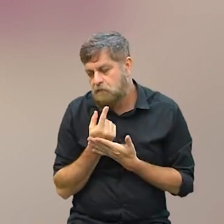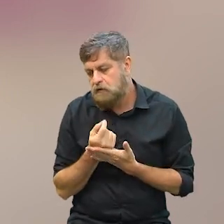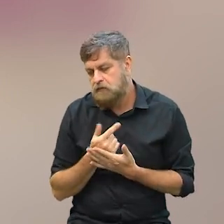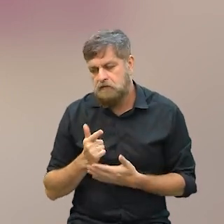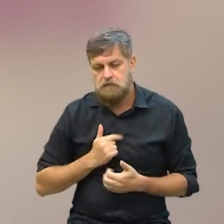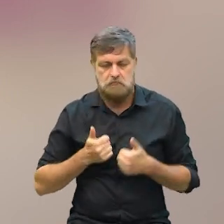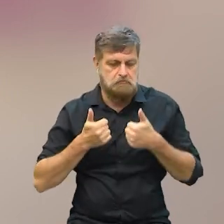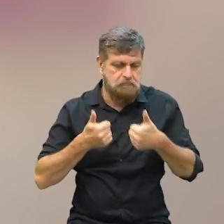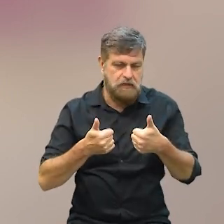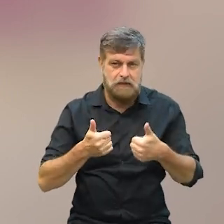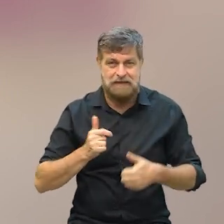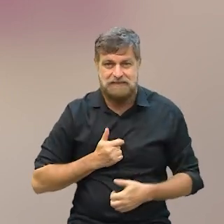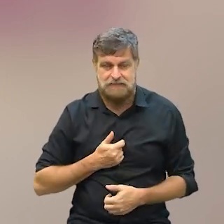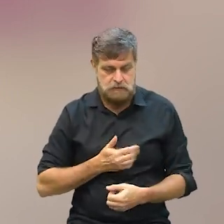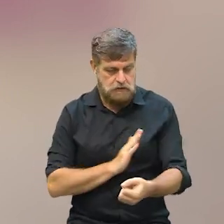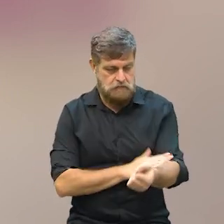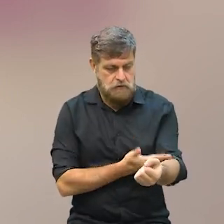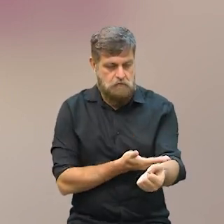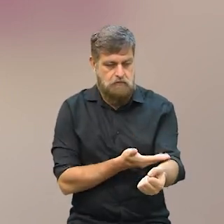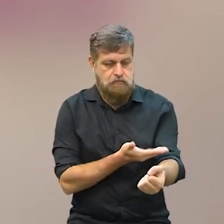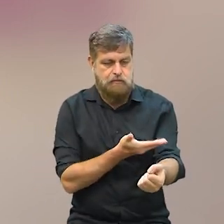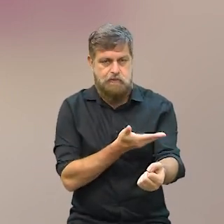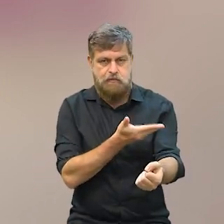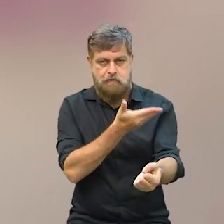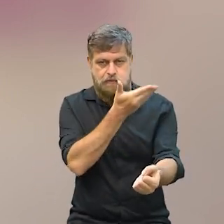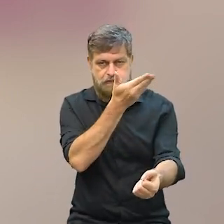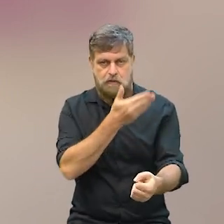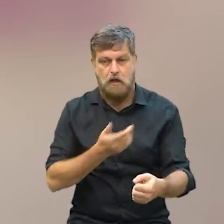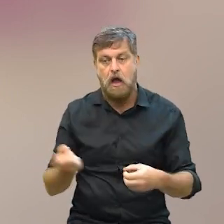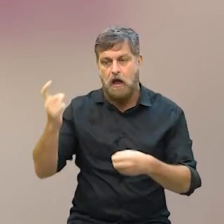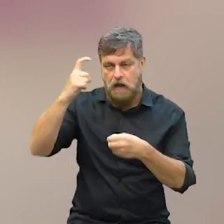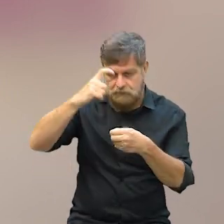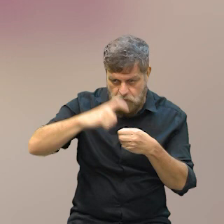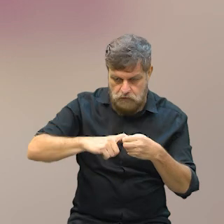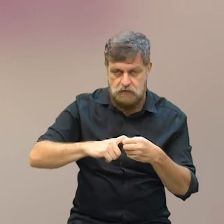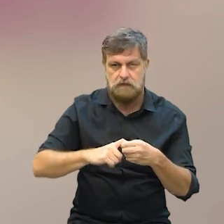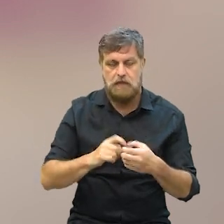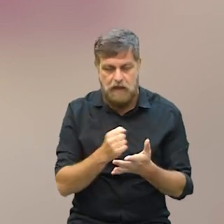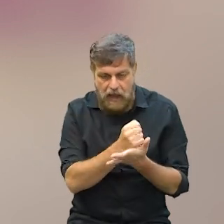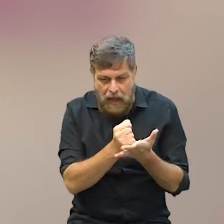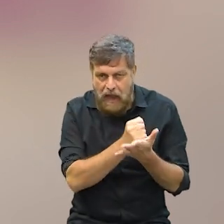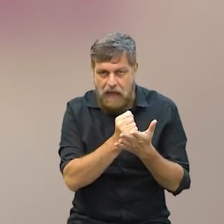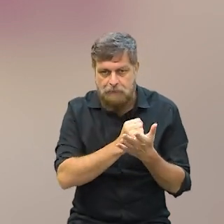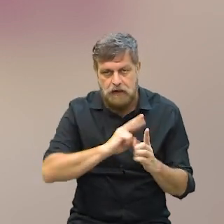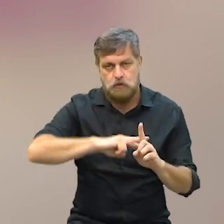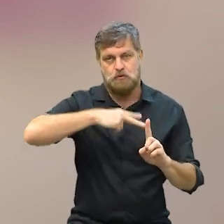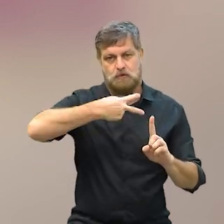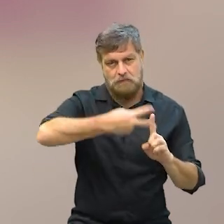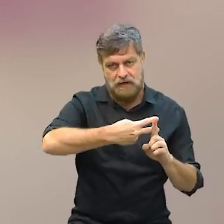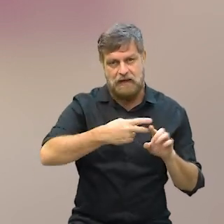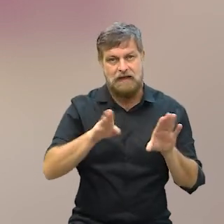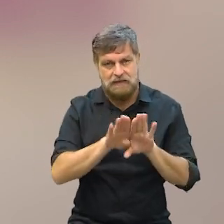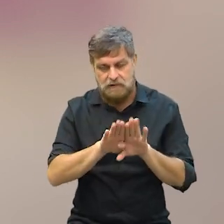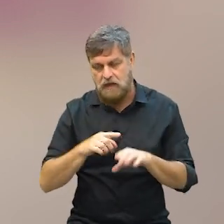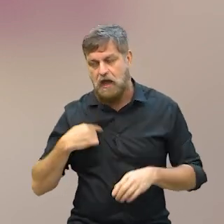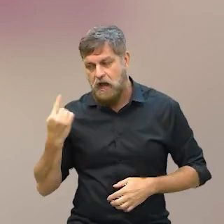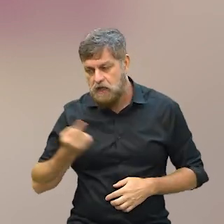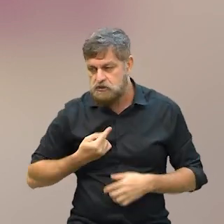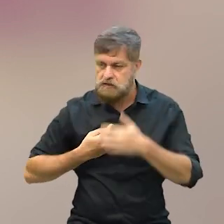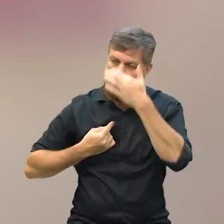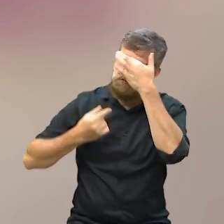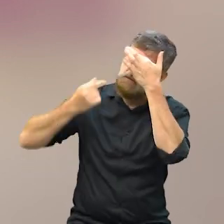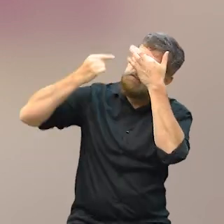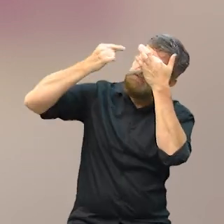remédio, você fica bem. Se caso a pressão começar a subir de novo, tem que mexer no remédio. Mesma coisa, a gente trata com